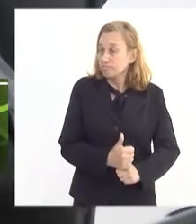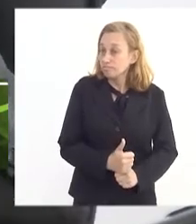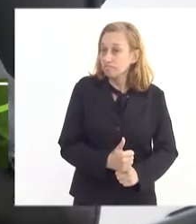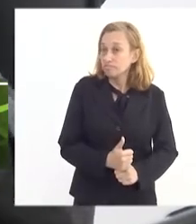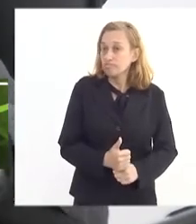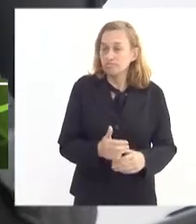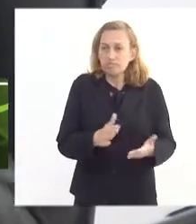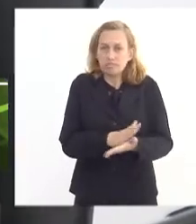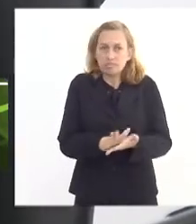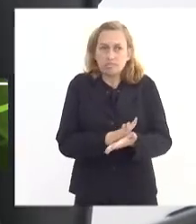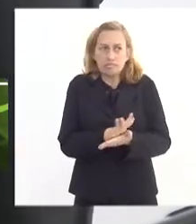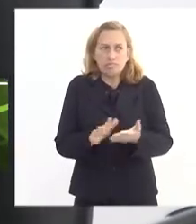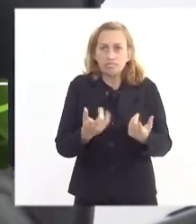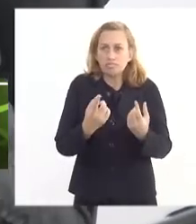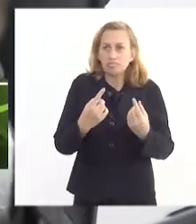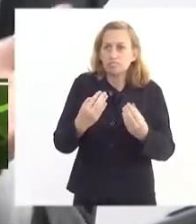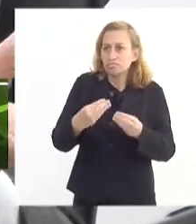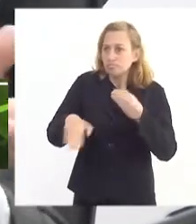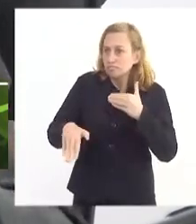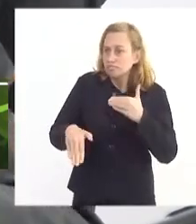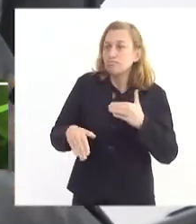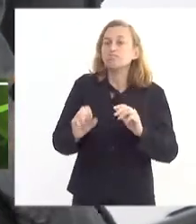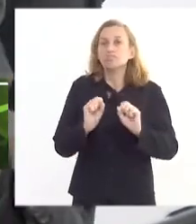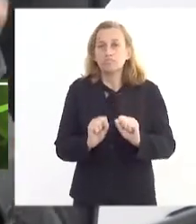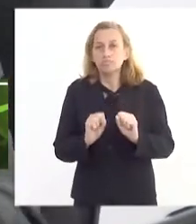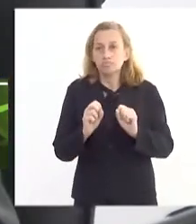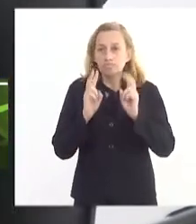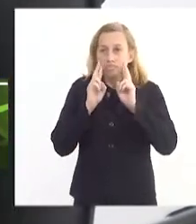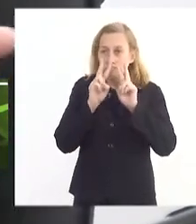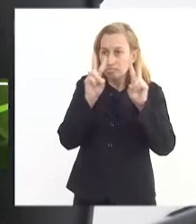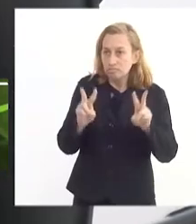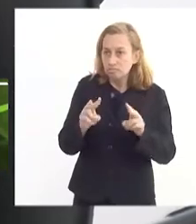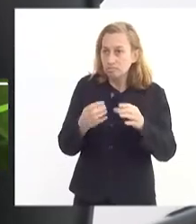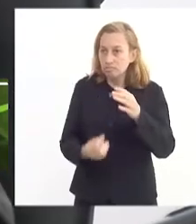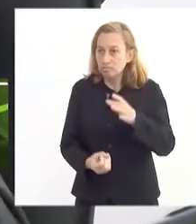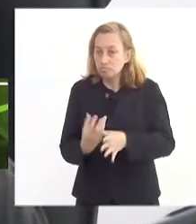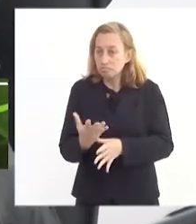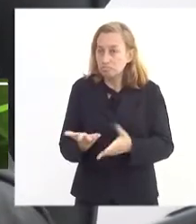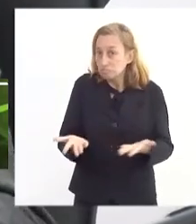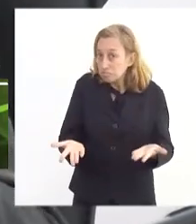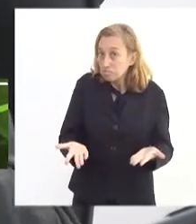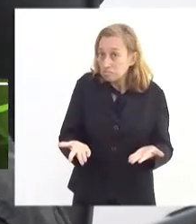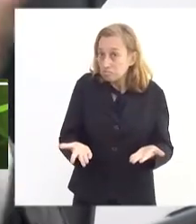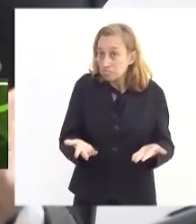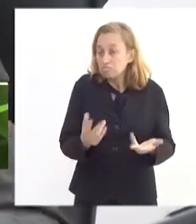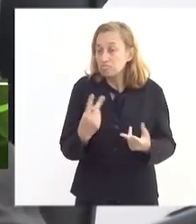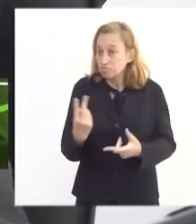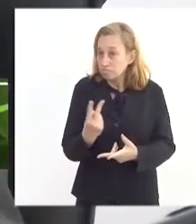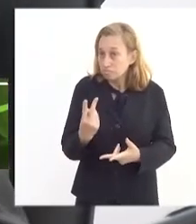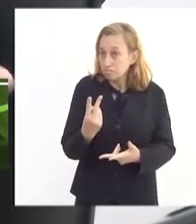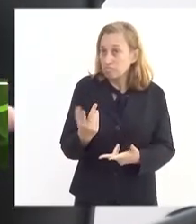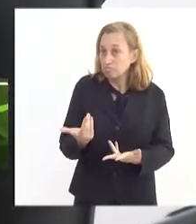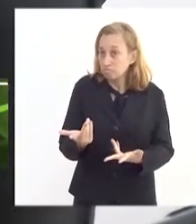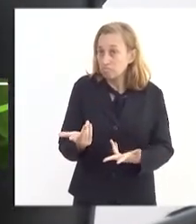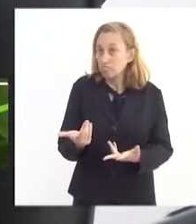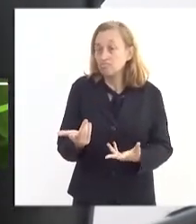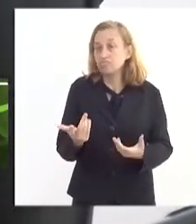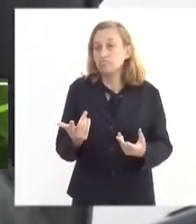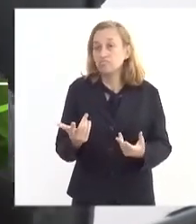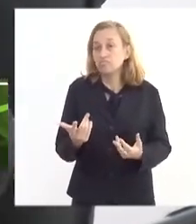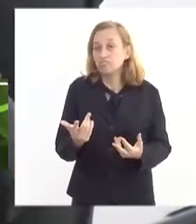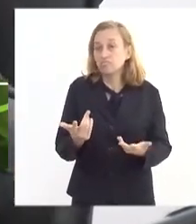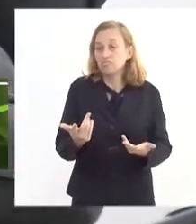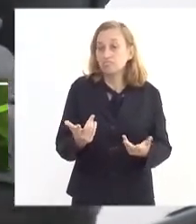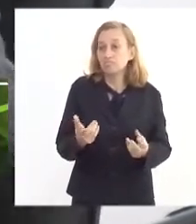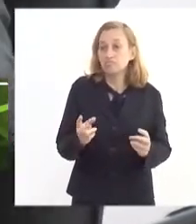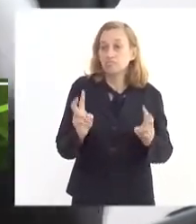nada contra, porque também pode ter a vertente de olhar que isso é a produção da água, né? Tem as duas hipóteses, e